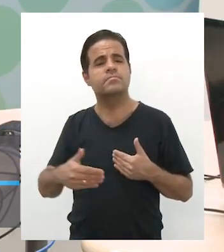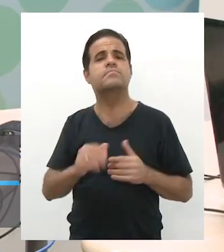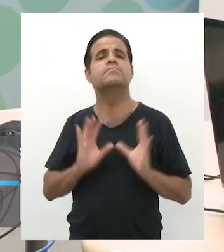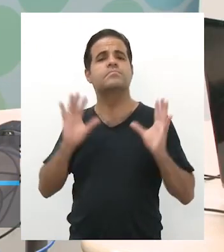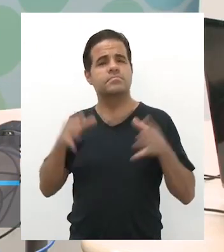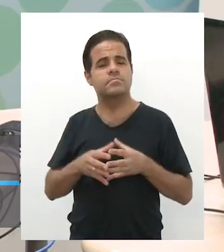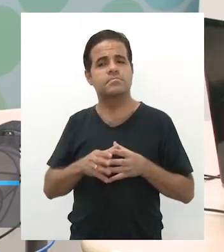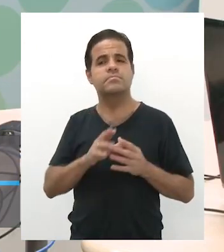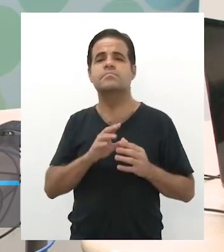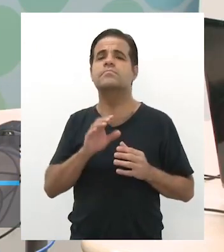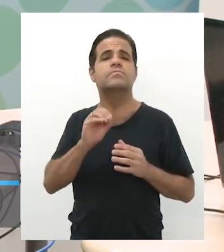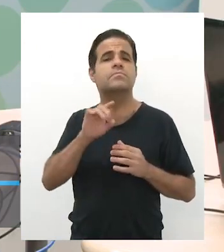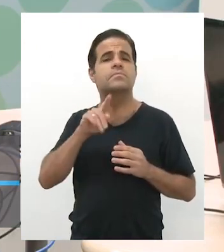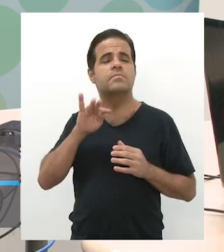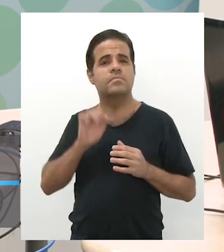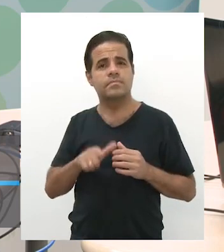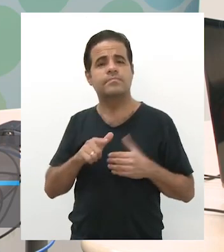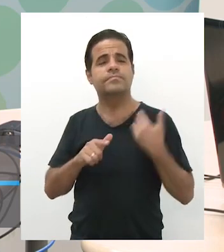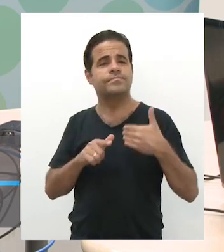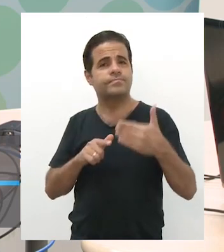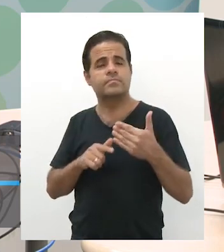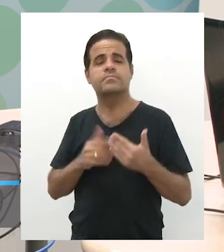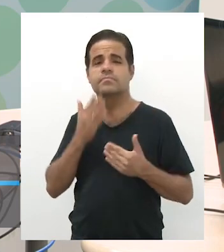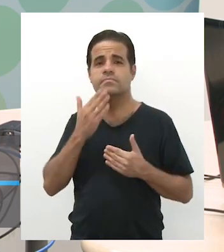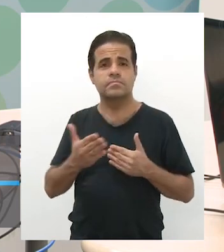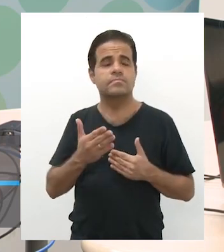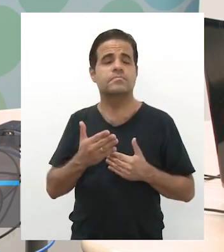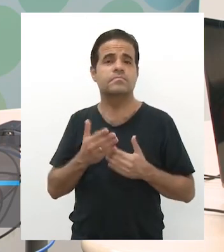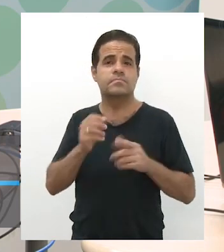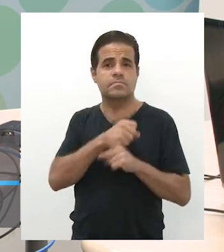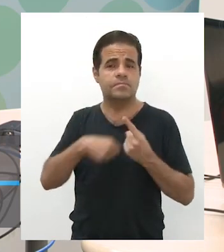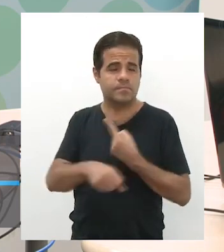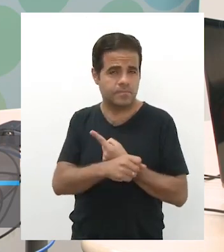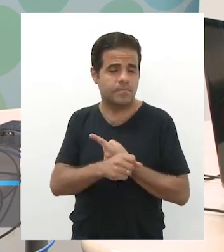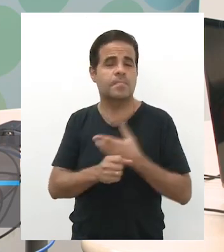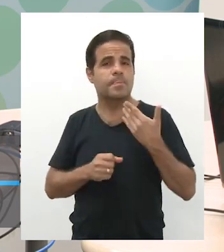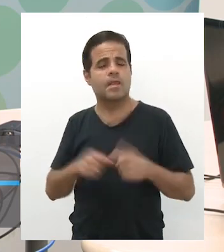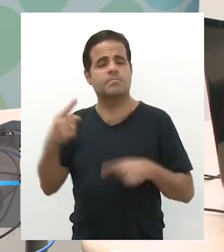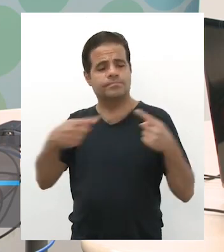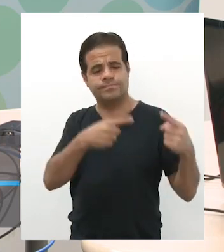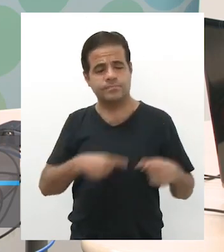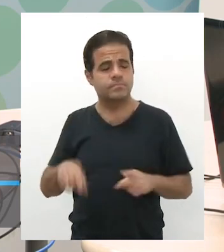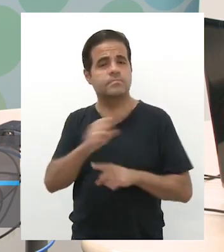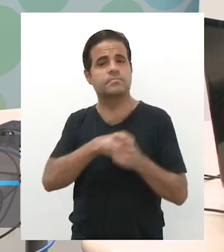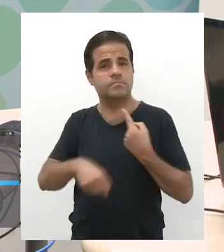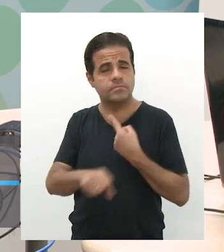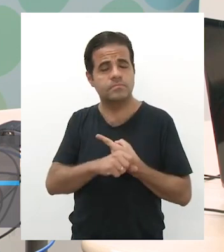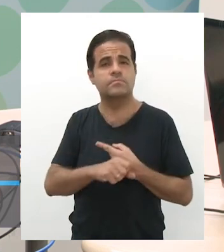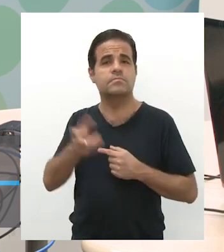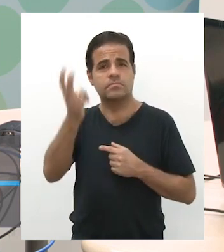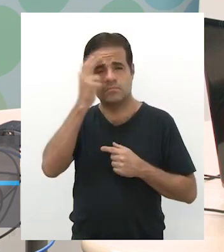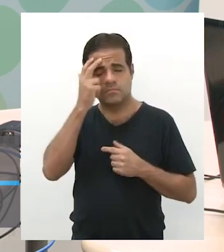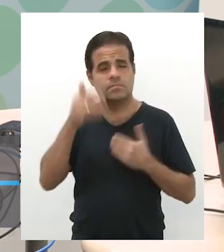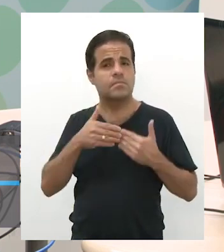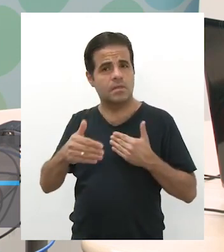civilização ocidental, porque muitas das características sociais, políticas, econômicas e culturais